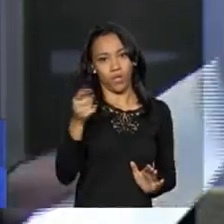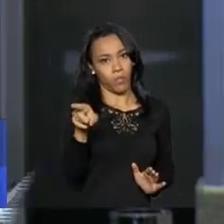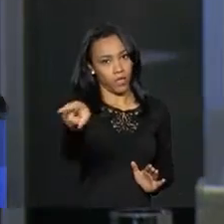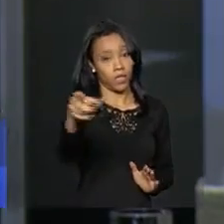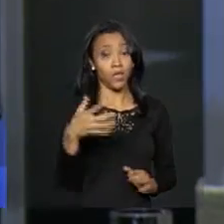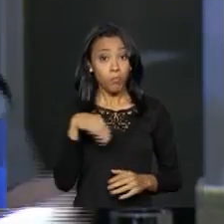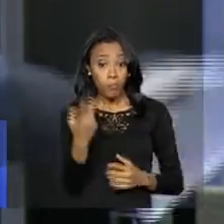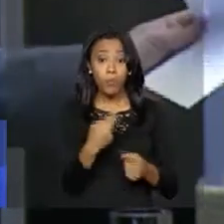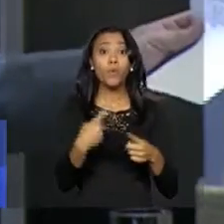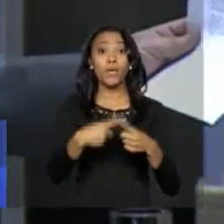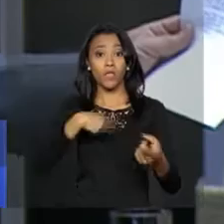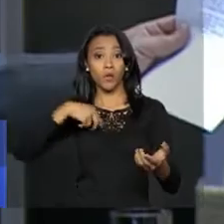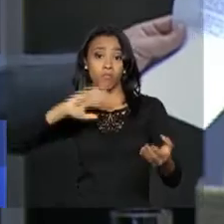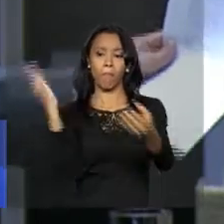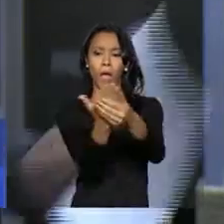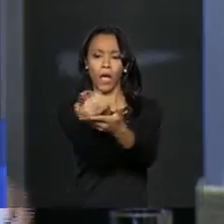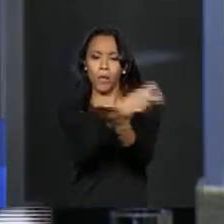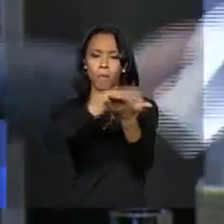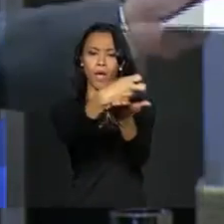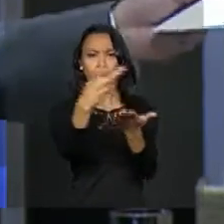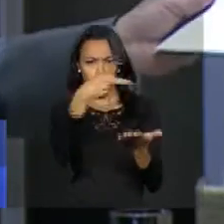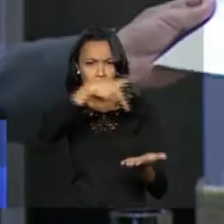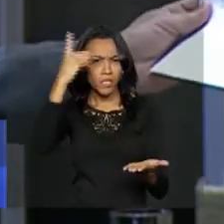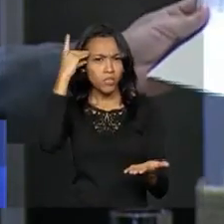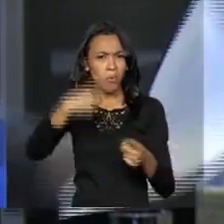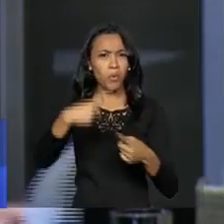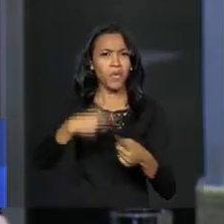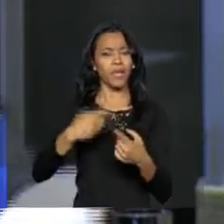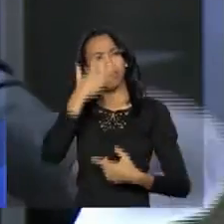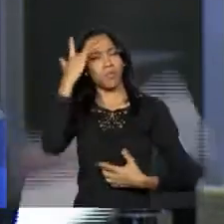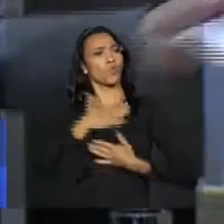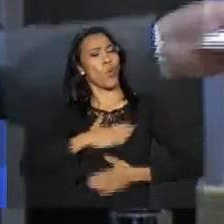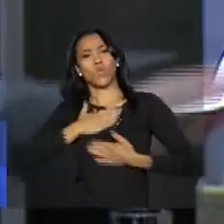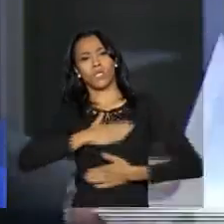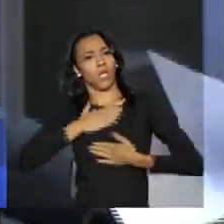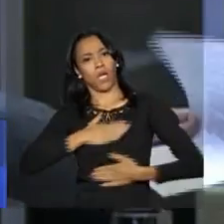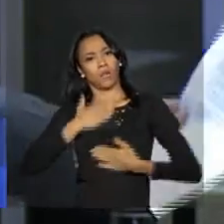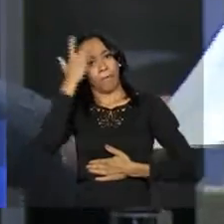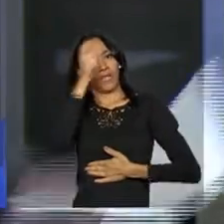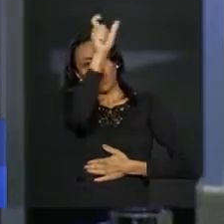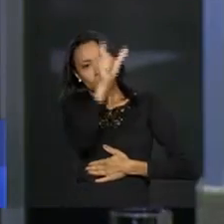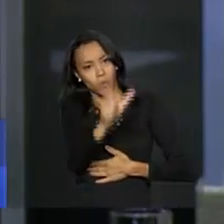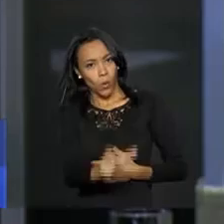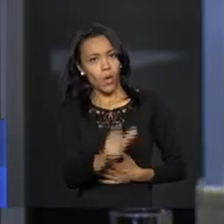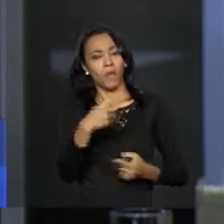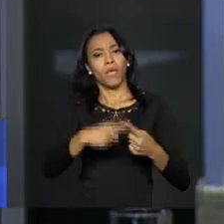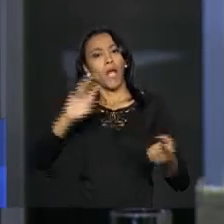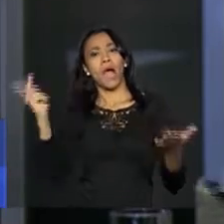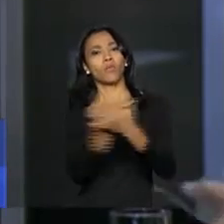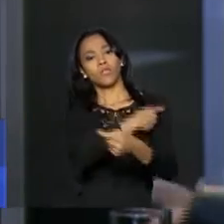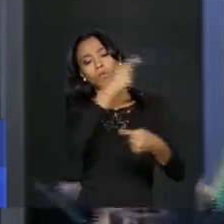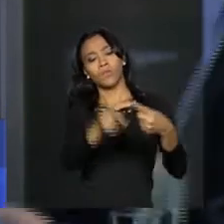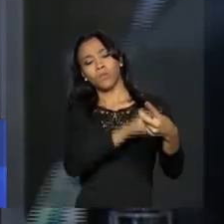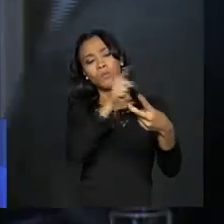caçar a presidenta porque estamos insatisfeitos, porque o país não tem mais jeito, porque aconteceu isso e aquilo. Nós